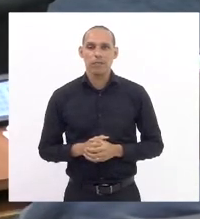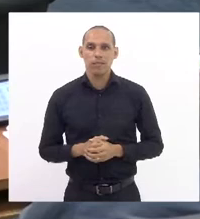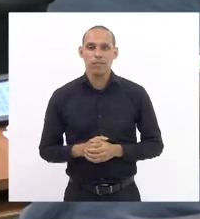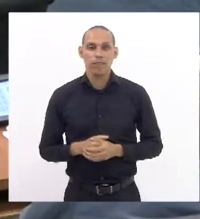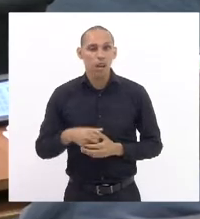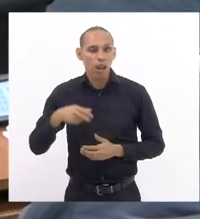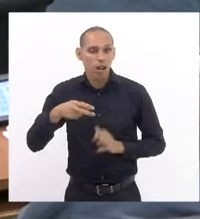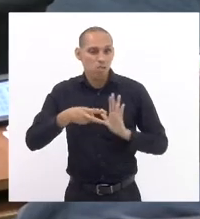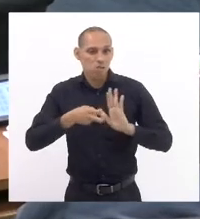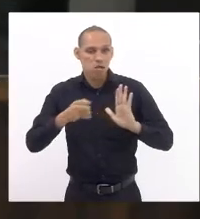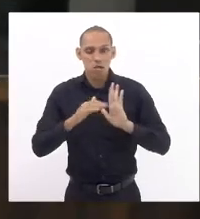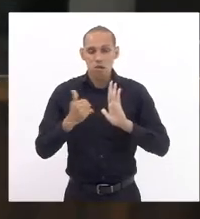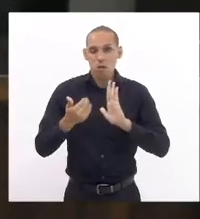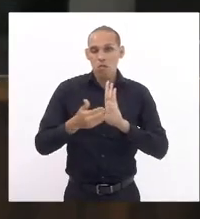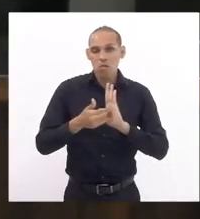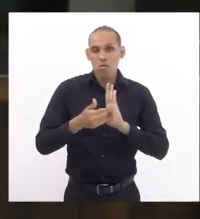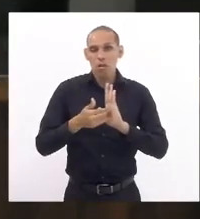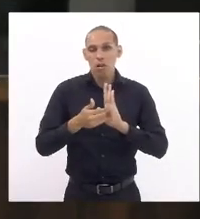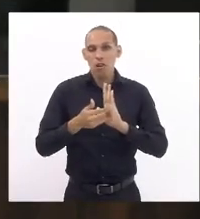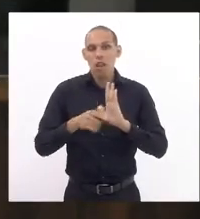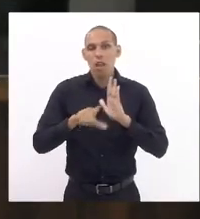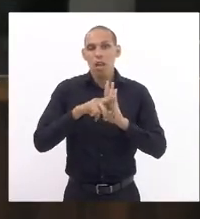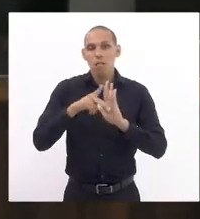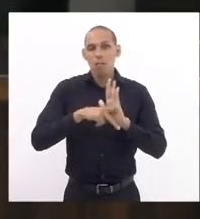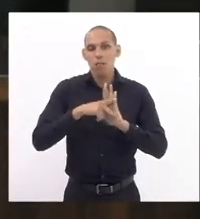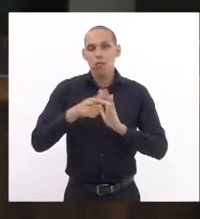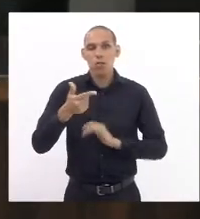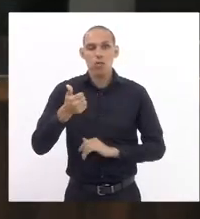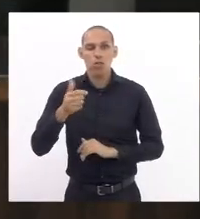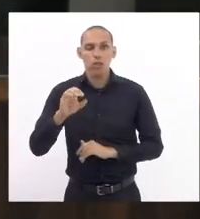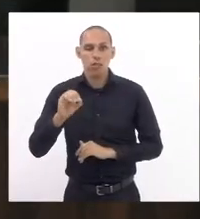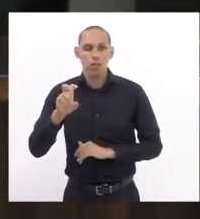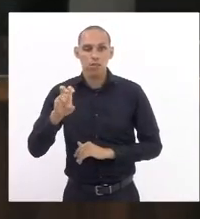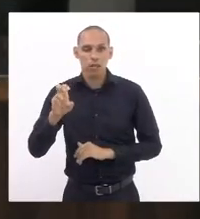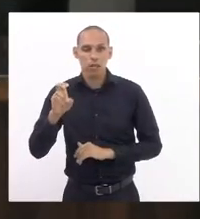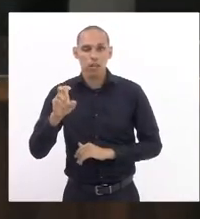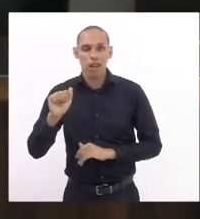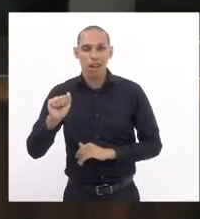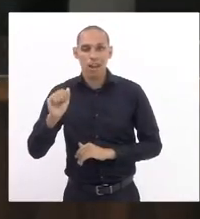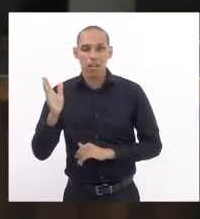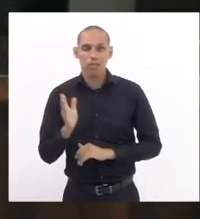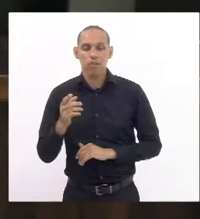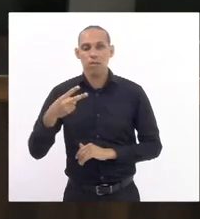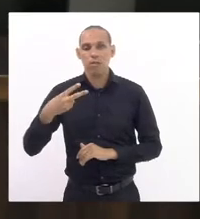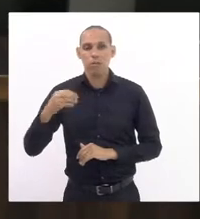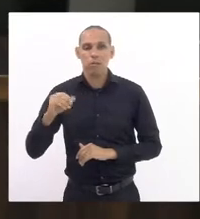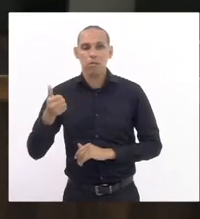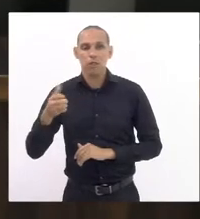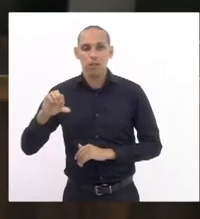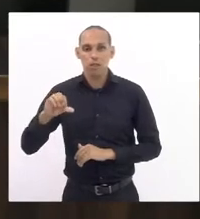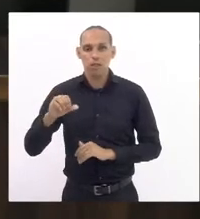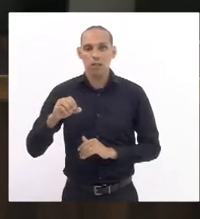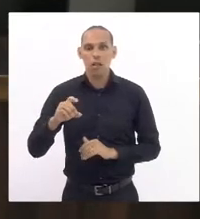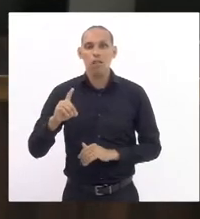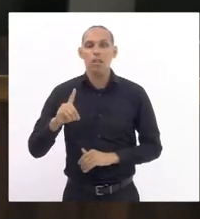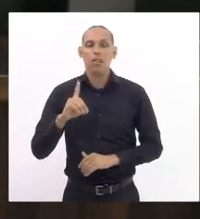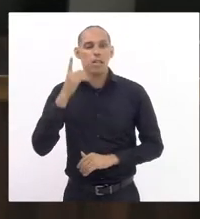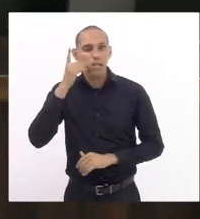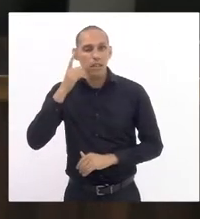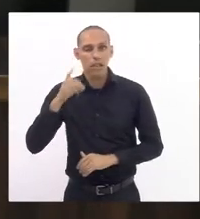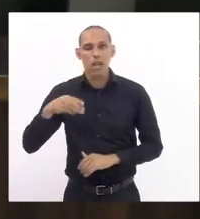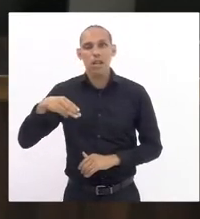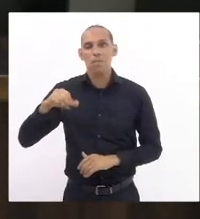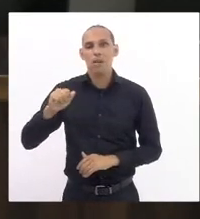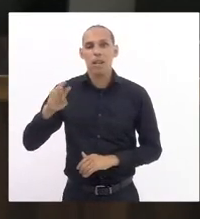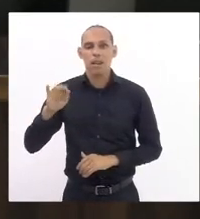Veto total aposto ao projeto de lei 1205-A de 2019, de autoria dos deputados Marta Rocha, Alana Passa e